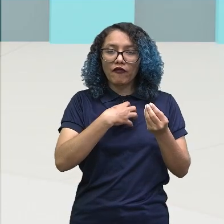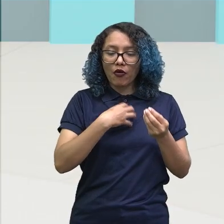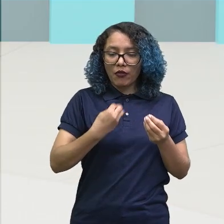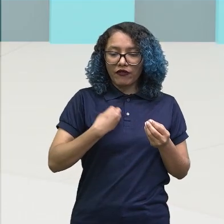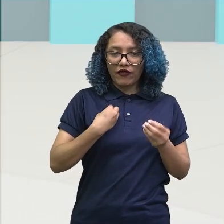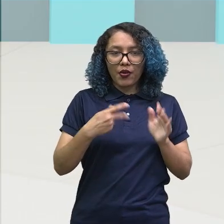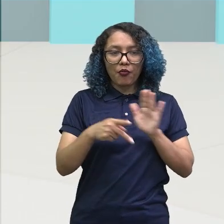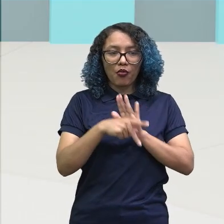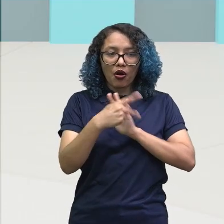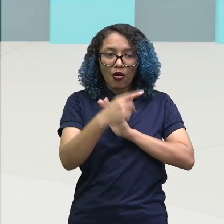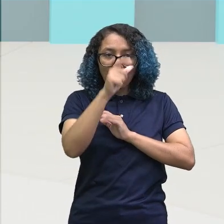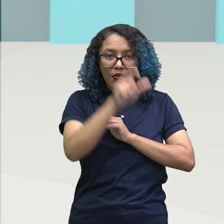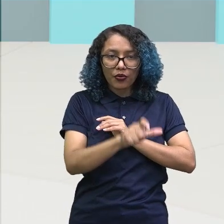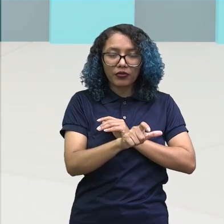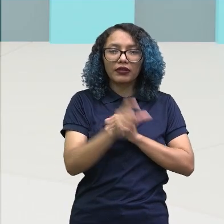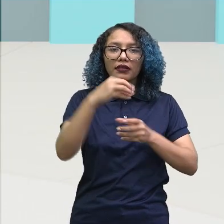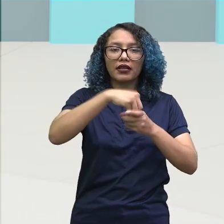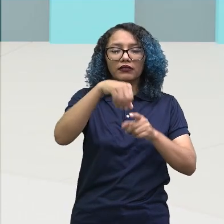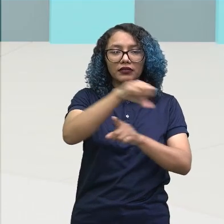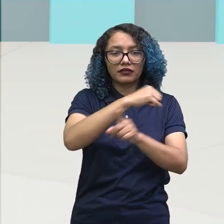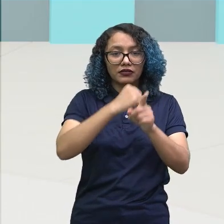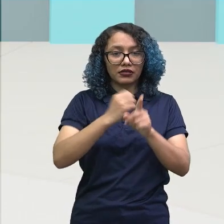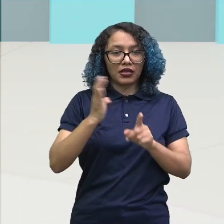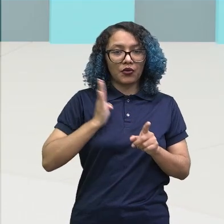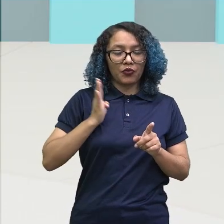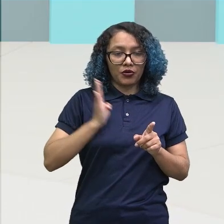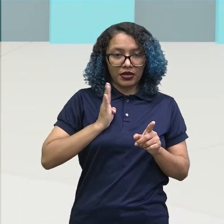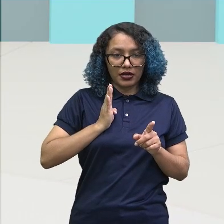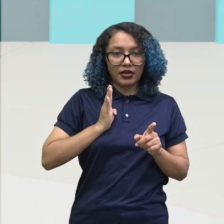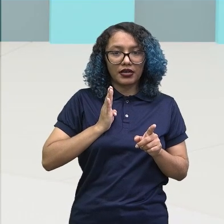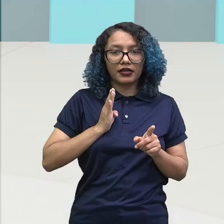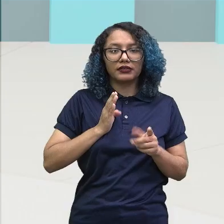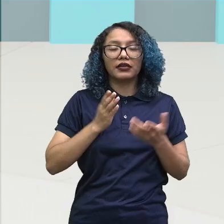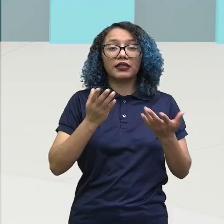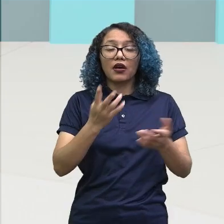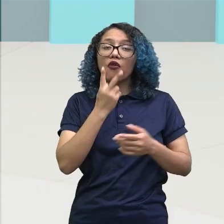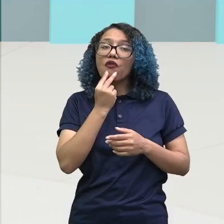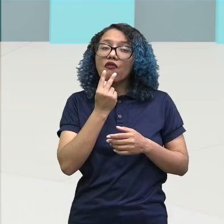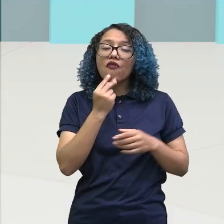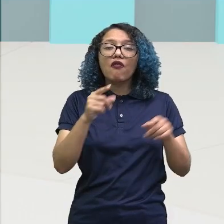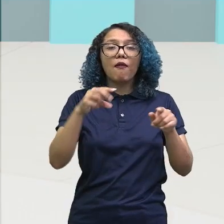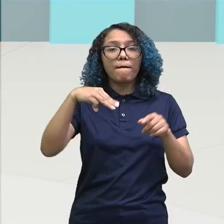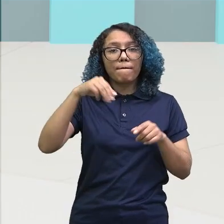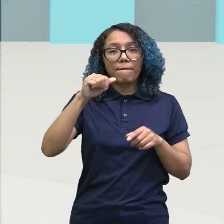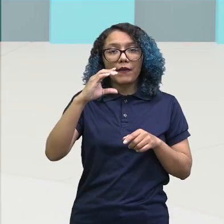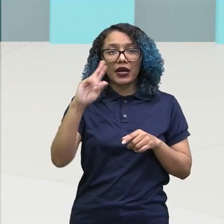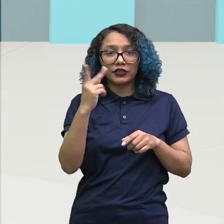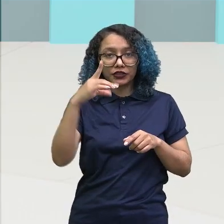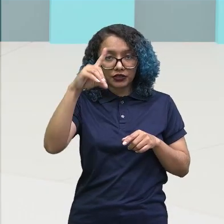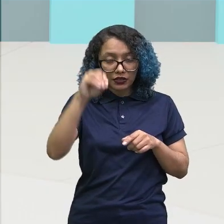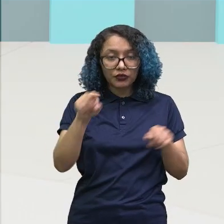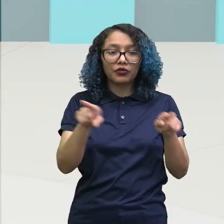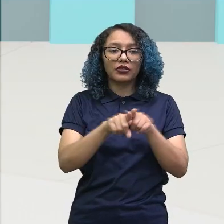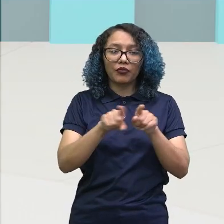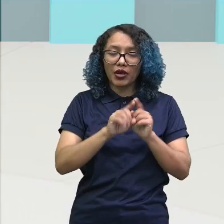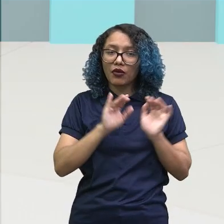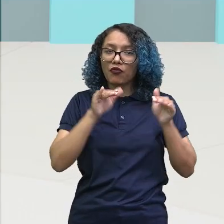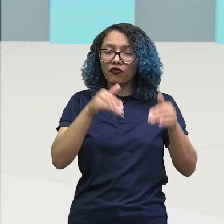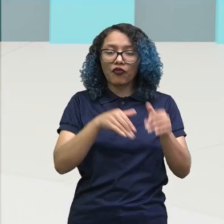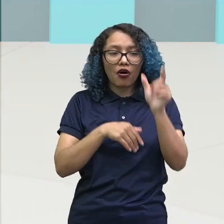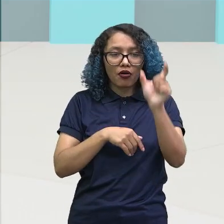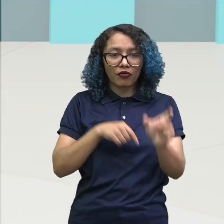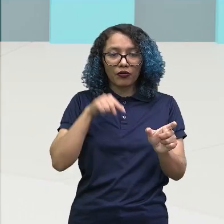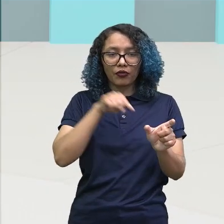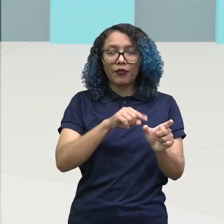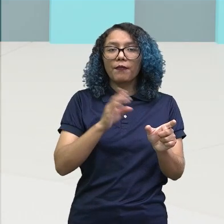vive, sobretudo na sociedade burguesa. Sobretudo Machado de Assis também vai fazer um enfoque nesse homem aí, que é o